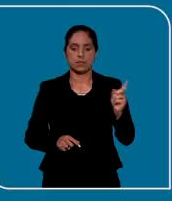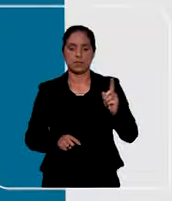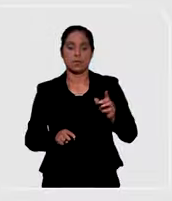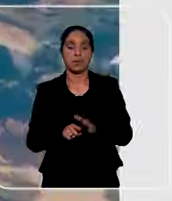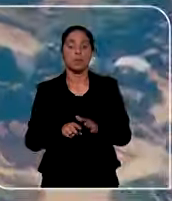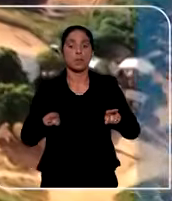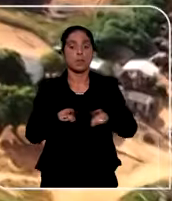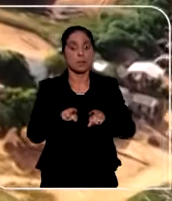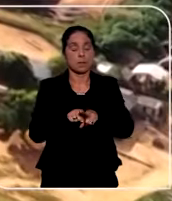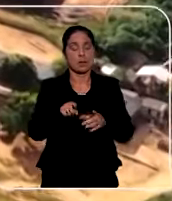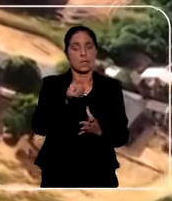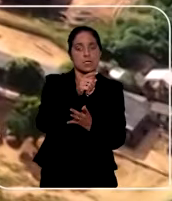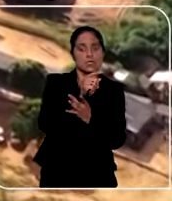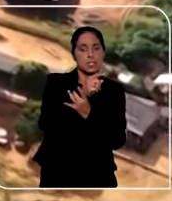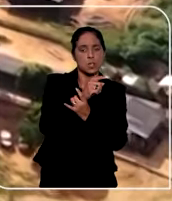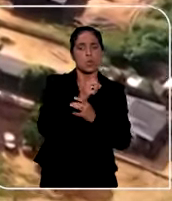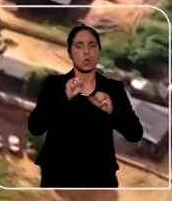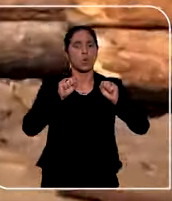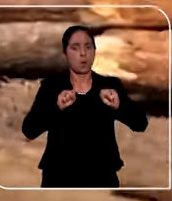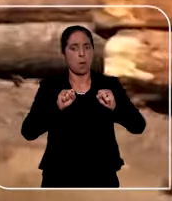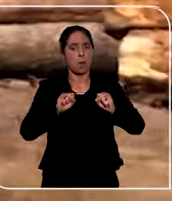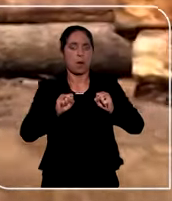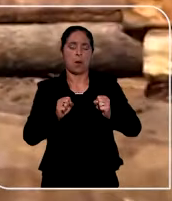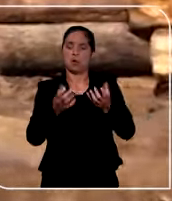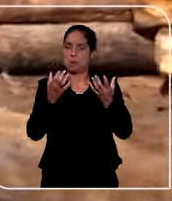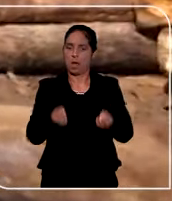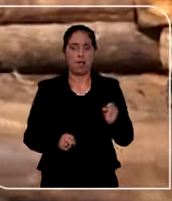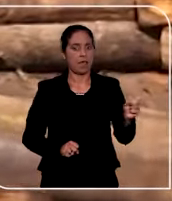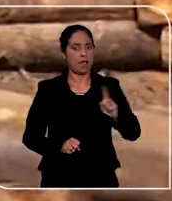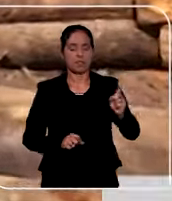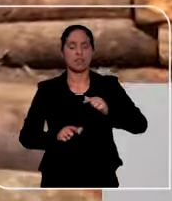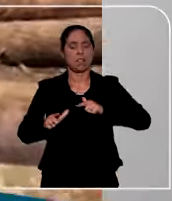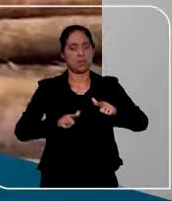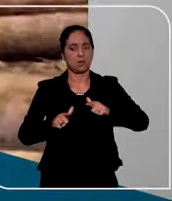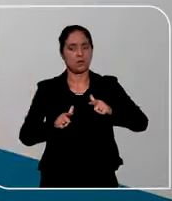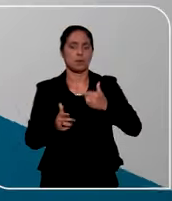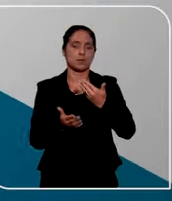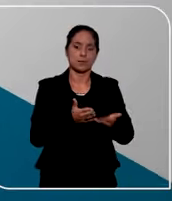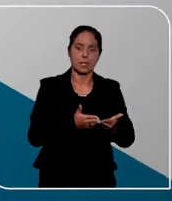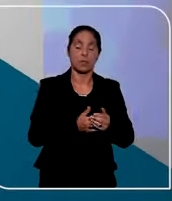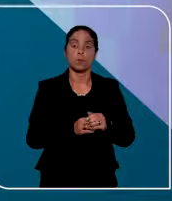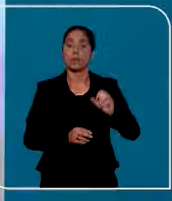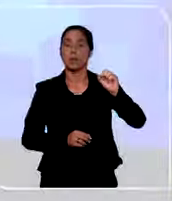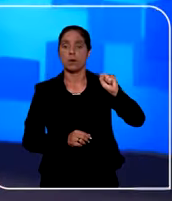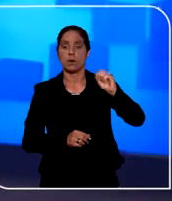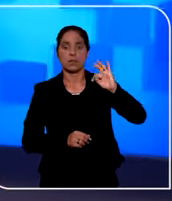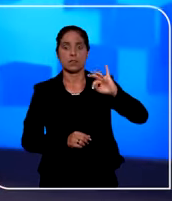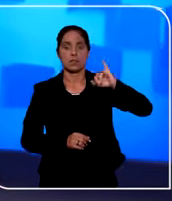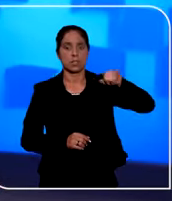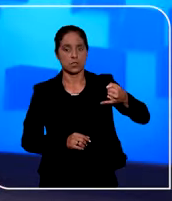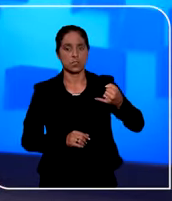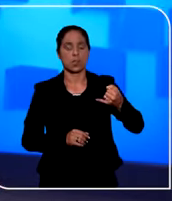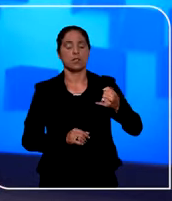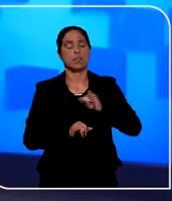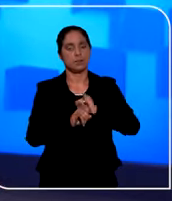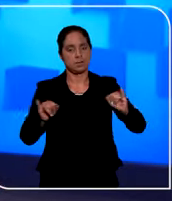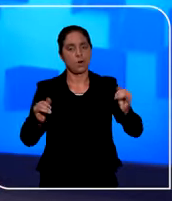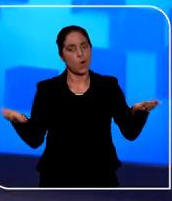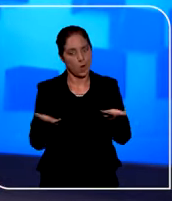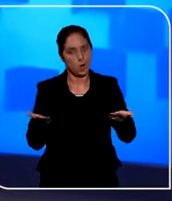mais seguro pode recusar cobertura de acidente de trabalho pré-existente o STJ notícias